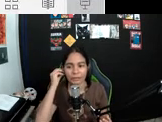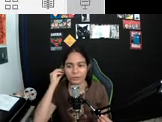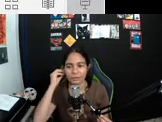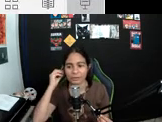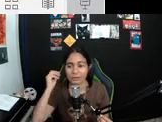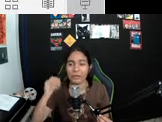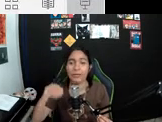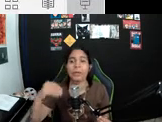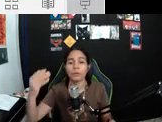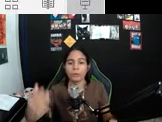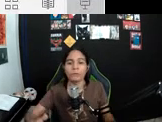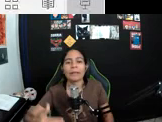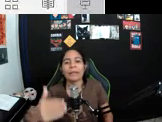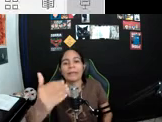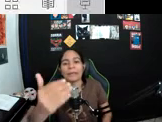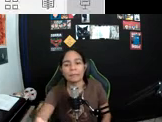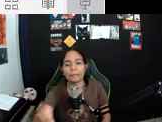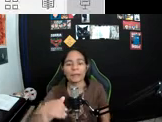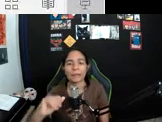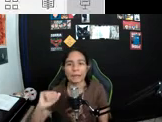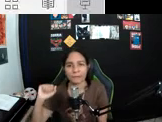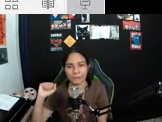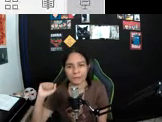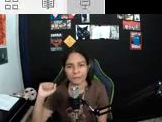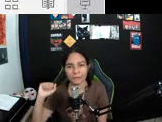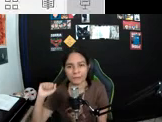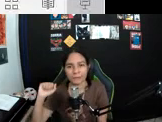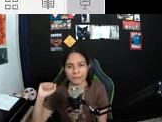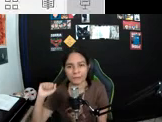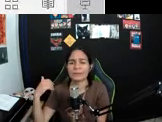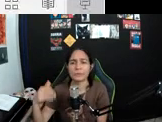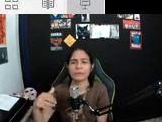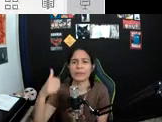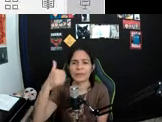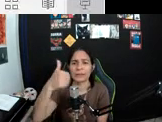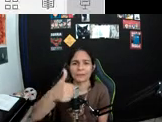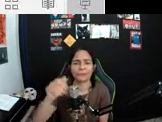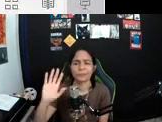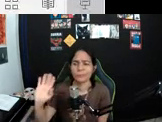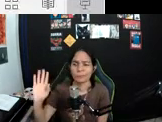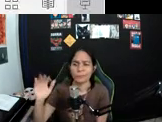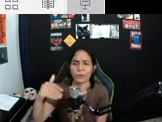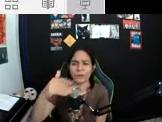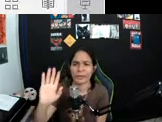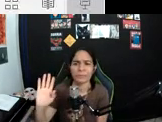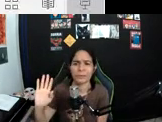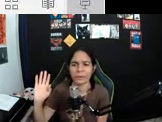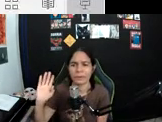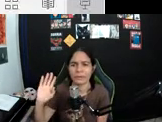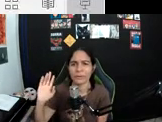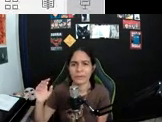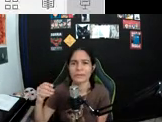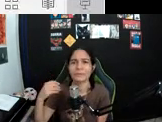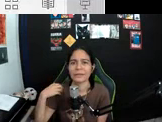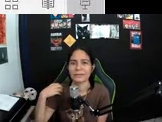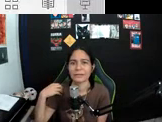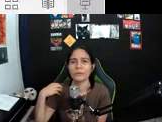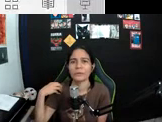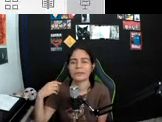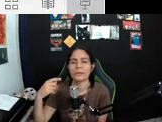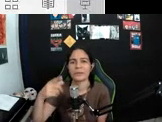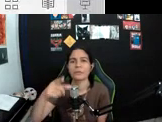estou querendo dizer. Como eu falei, pela lei vocês podem usar. Se usarem, ok, problema de vocês.